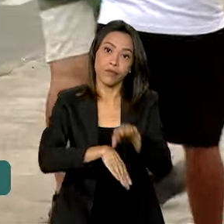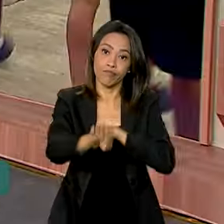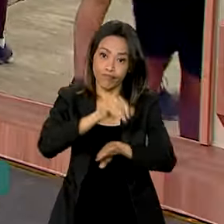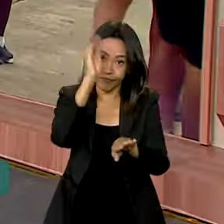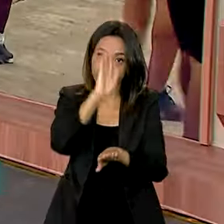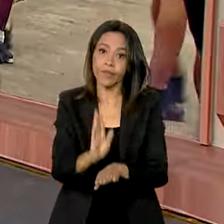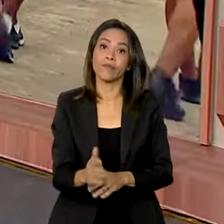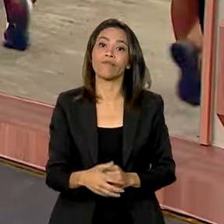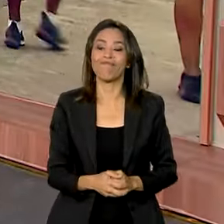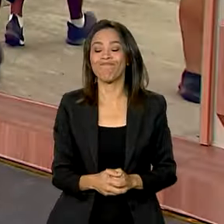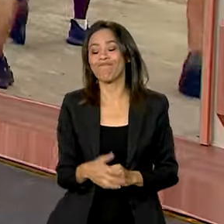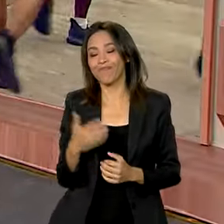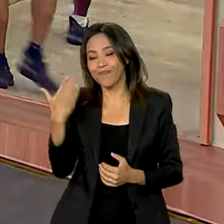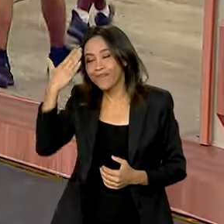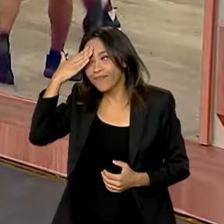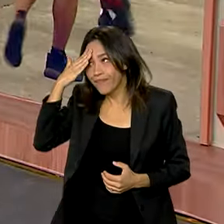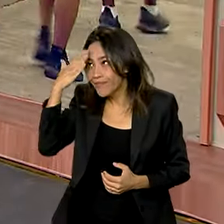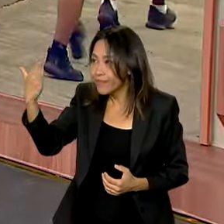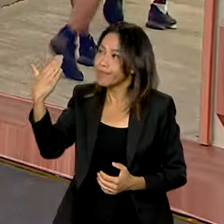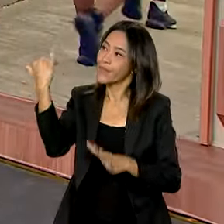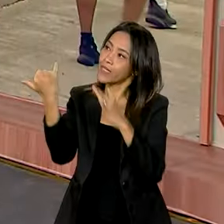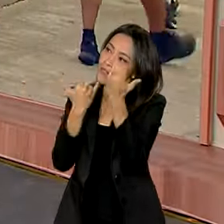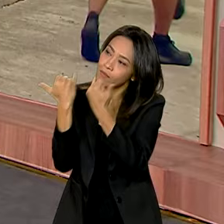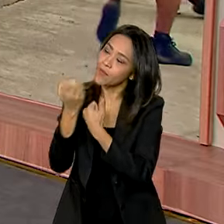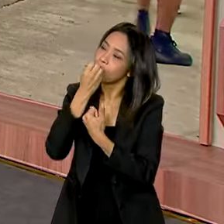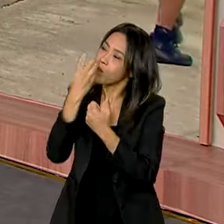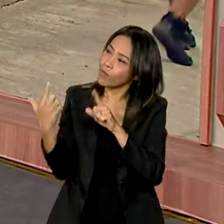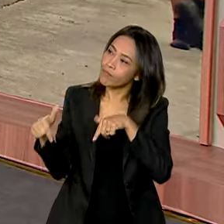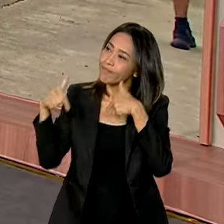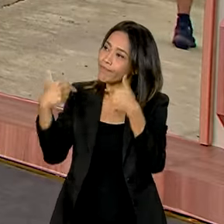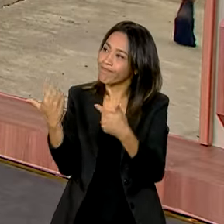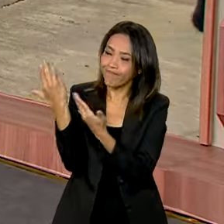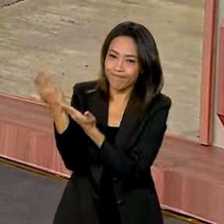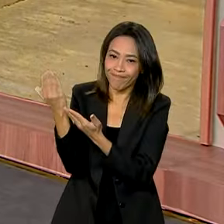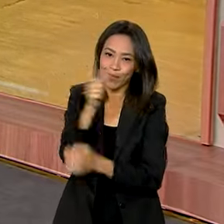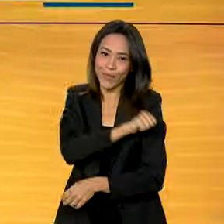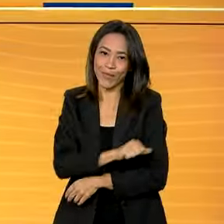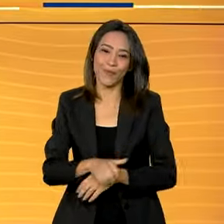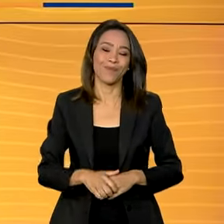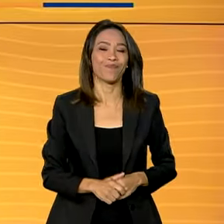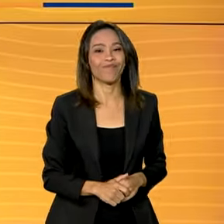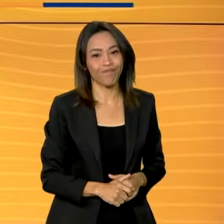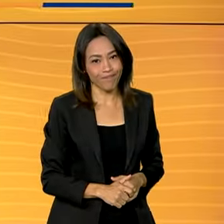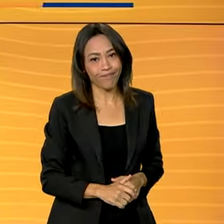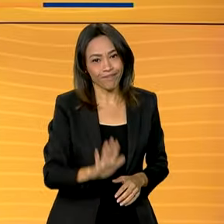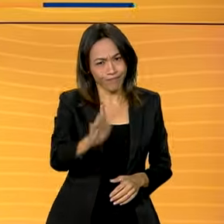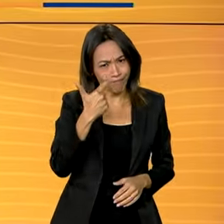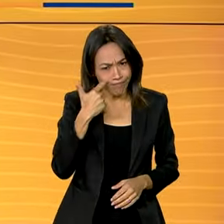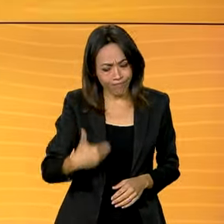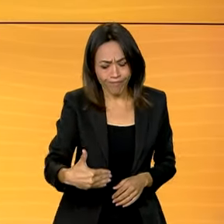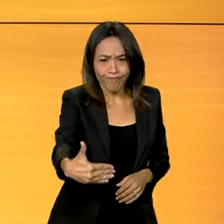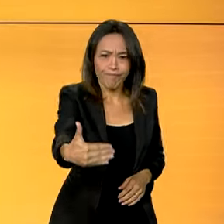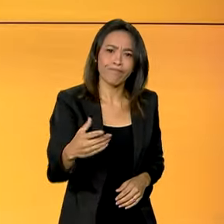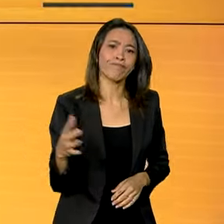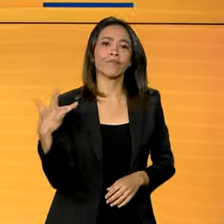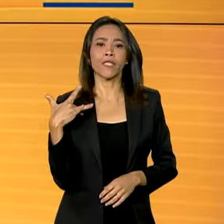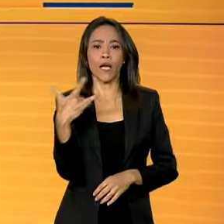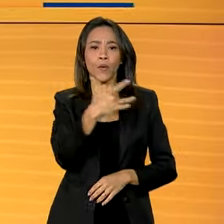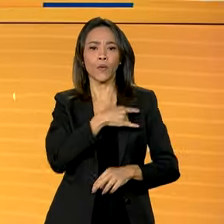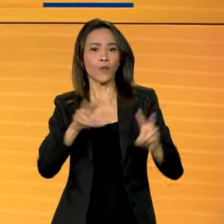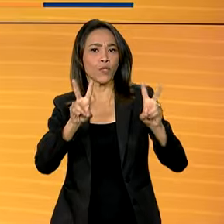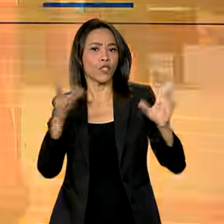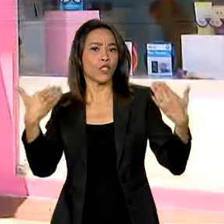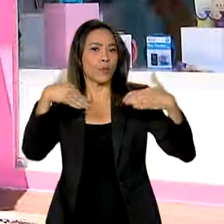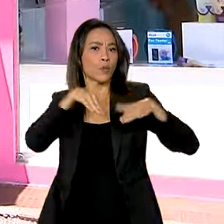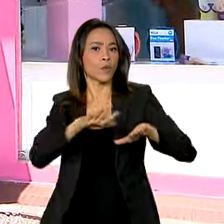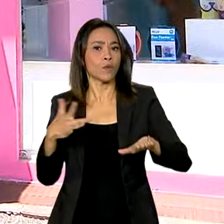você. Ok, Cláudia, obrigada pelas informações. Bom trabalho para você no Rio de Janeiro. Veja a seguir, Saúde e Inclusão Social,